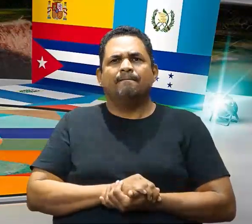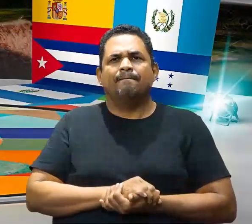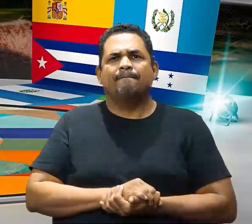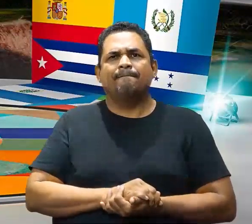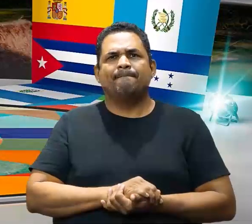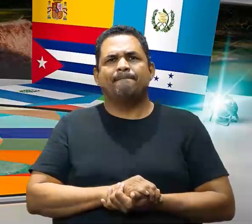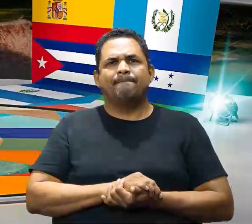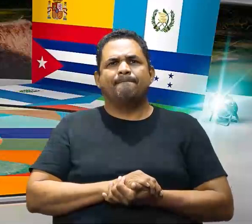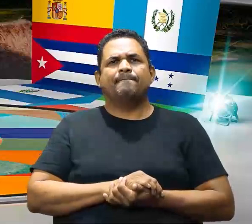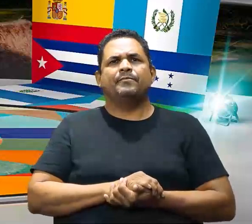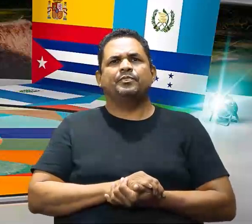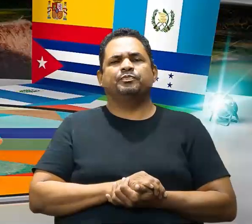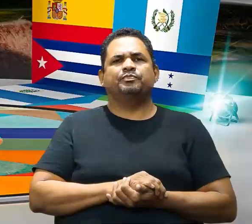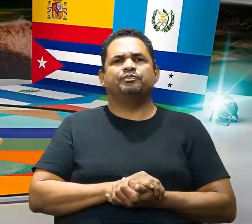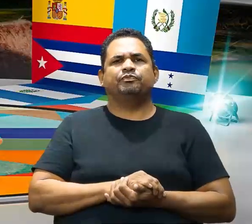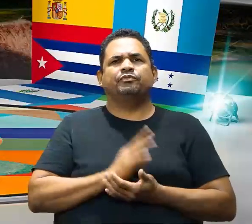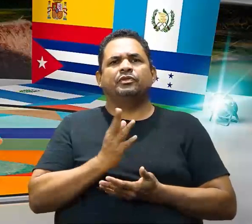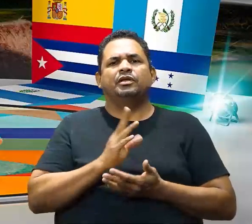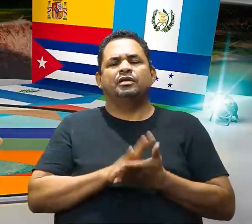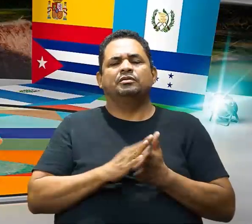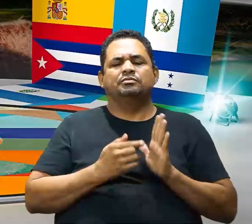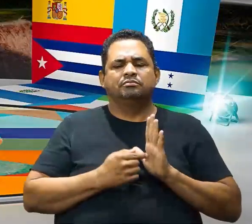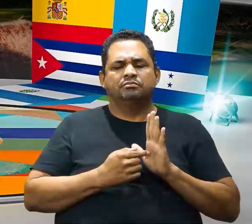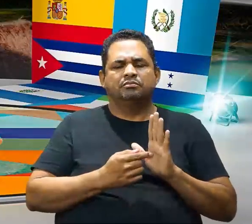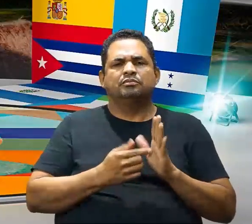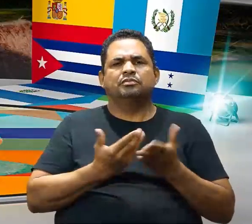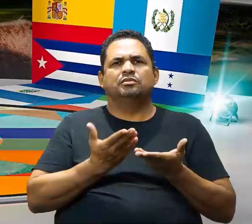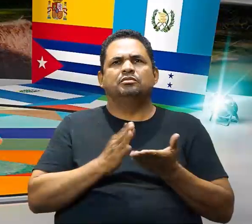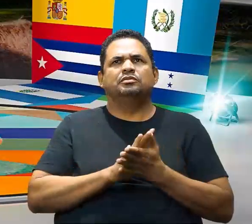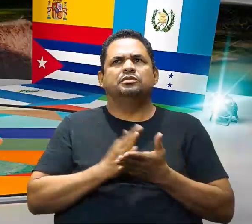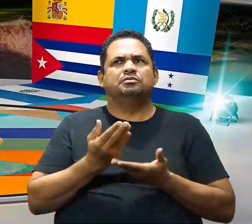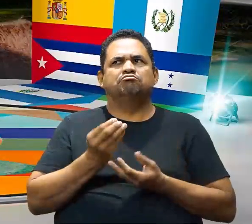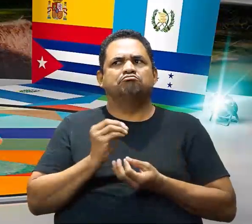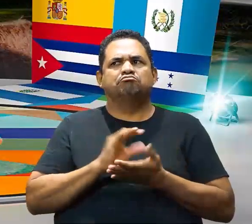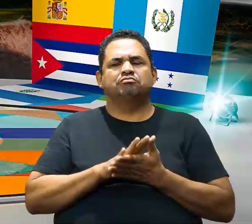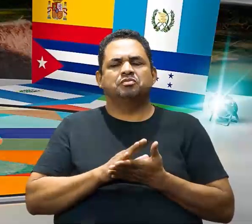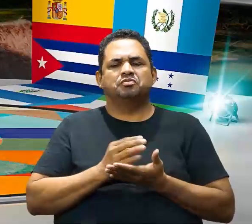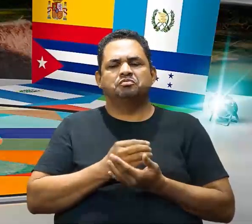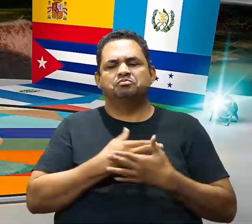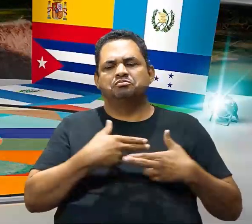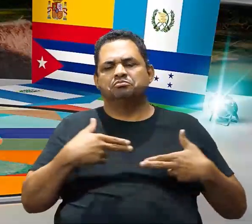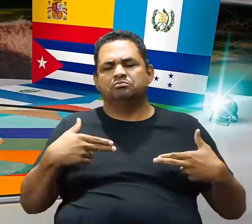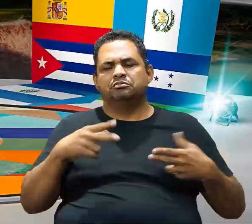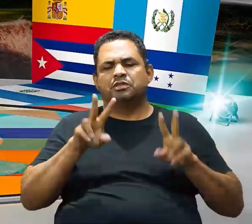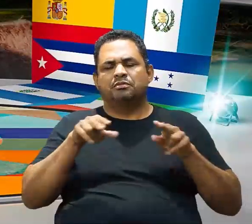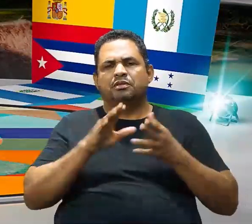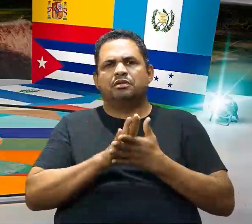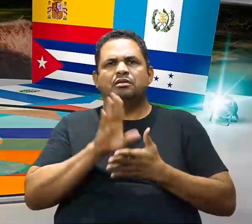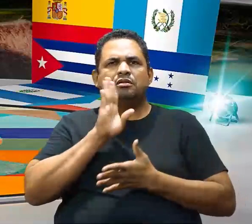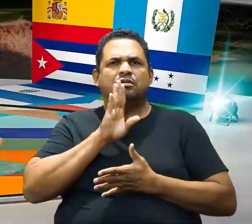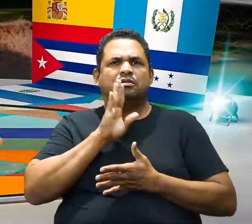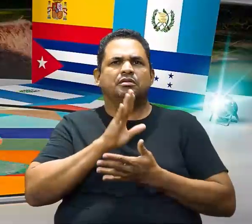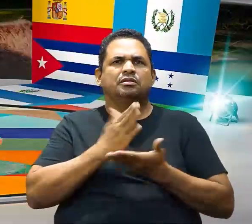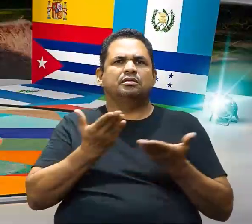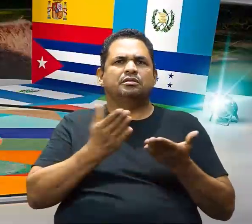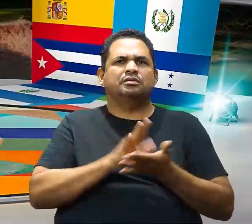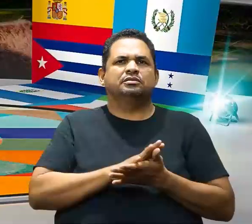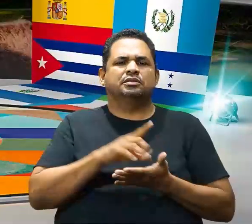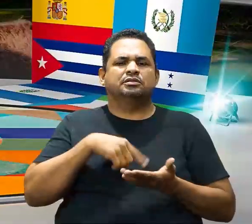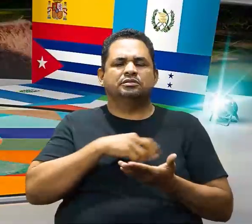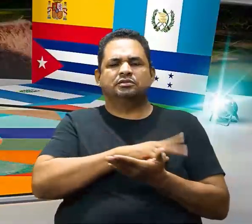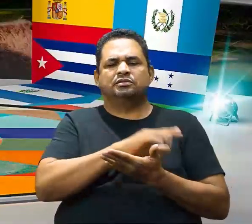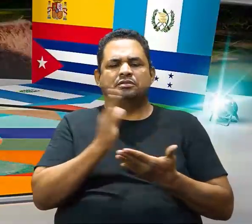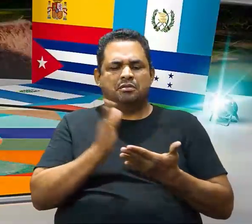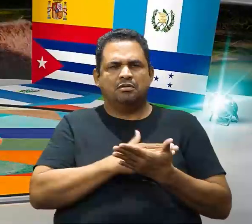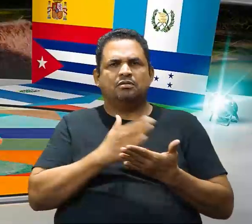ele vai sempre trazer coisas bem bacanas para o seu conhecimento. O livro ele é bem grande, tem muitas páginas, mas você pode